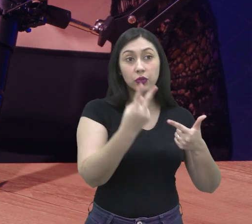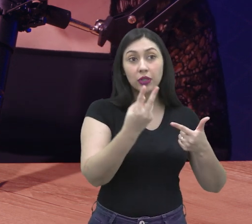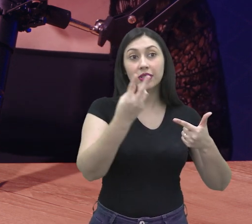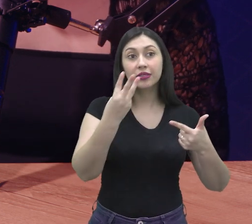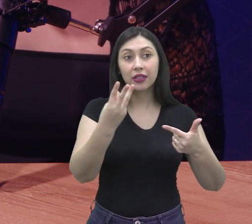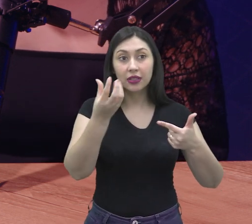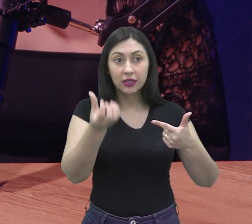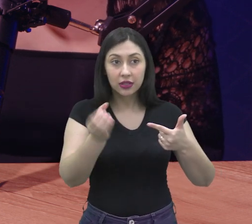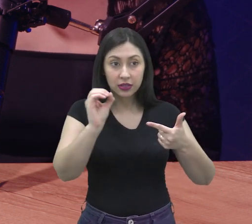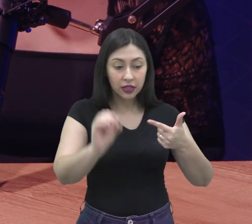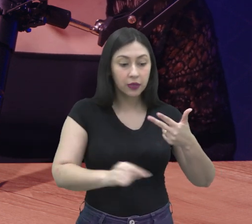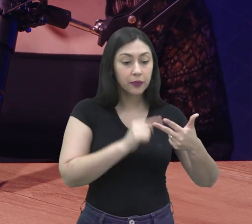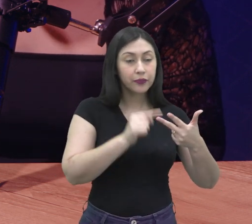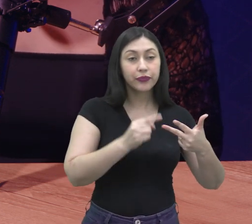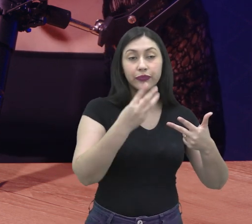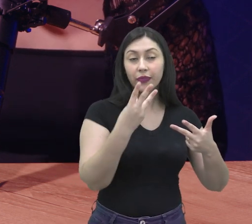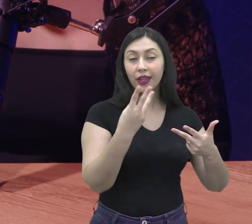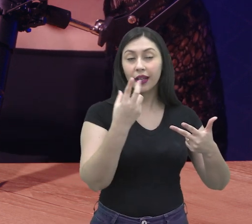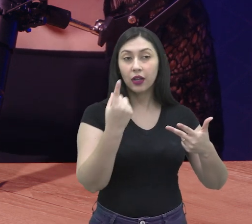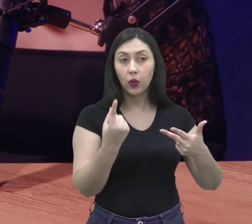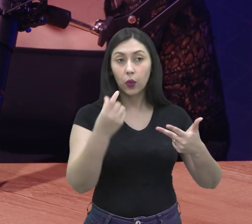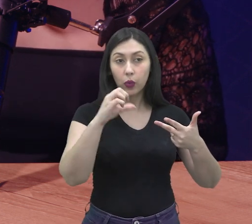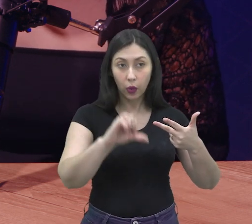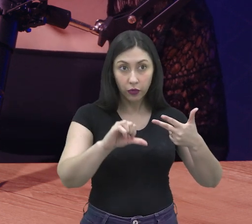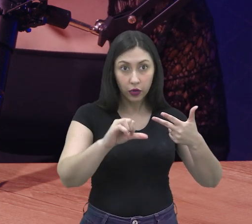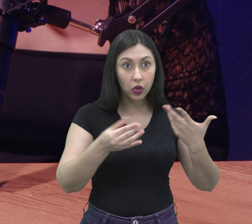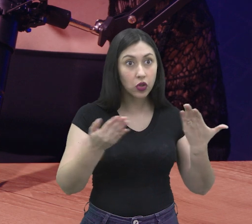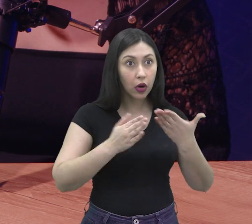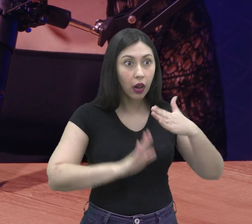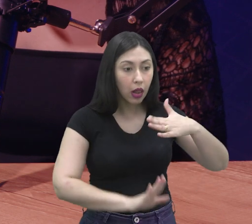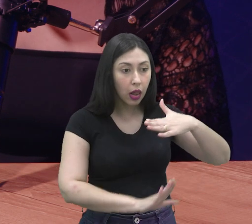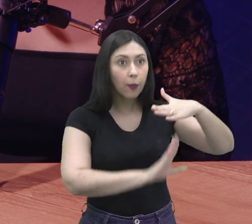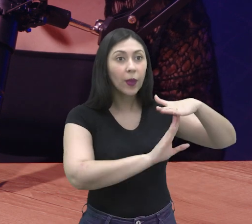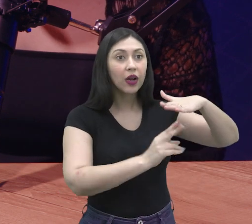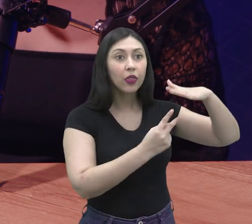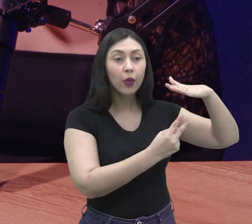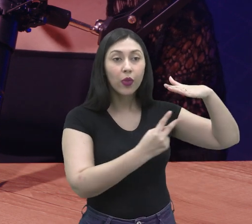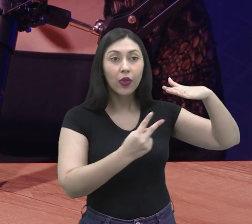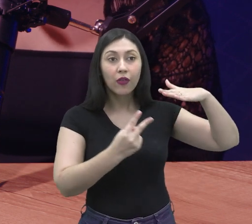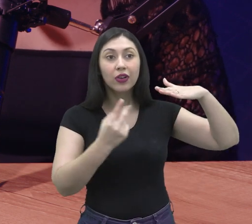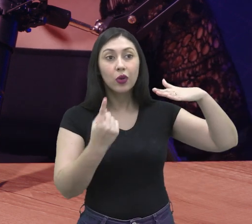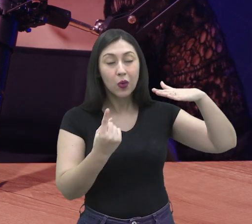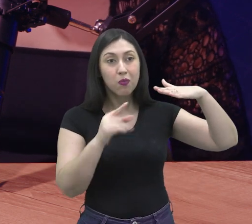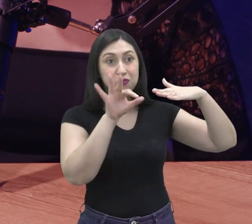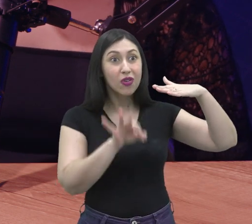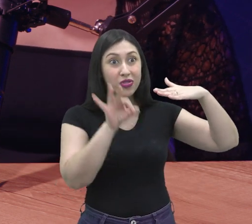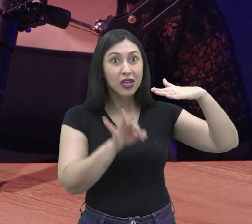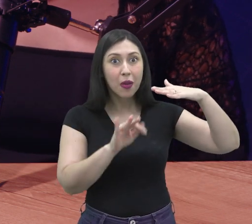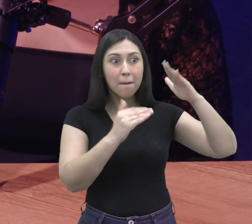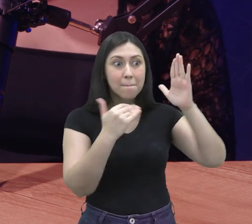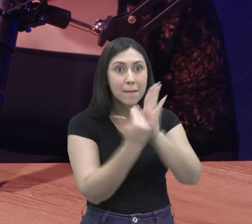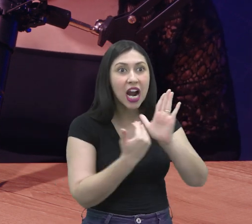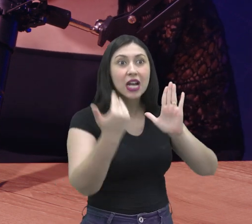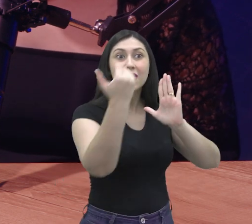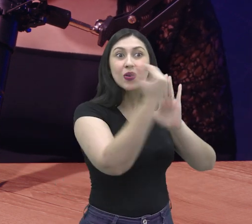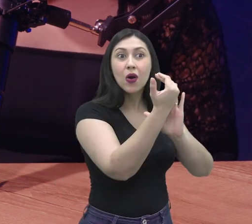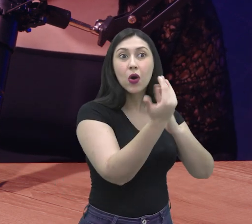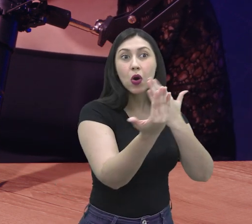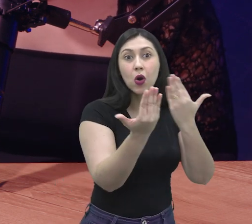BR-230 e BR-319. E o recorde deste ano é 221% superior à média